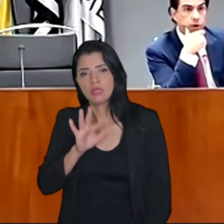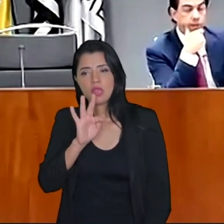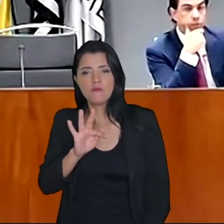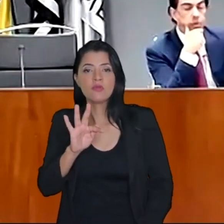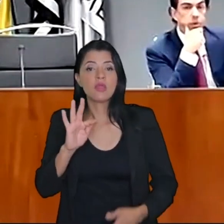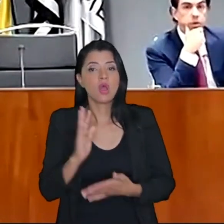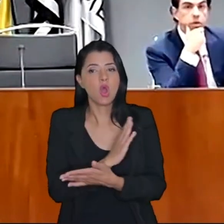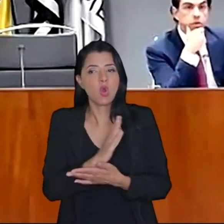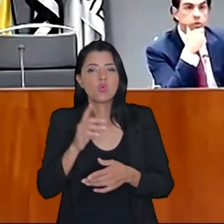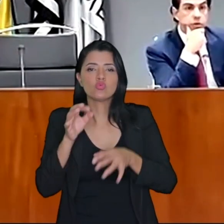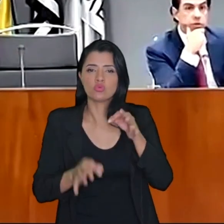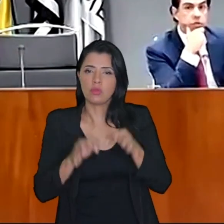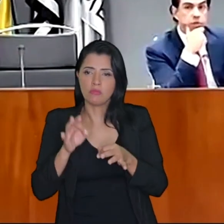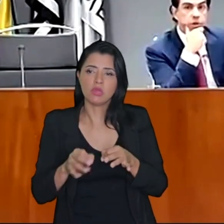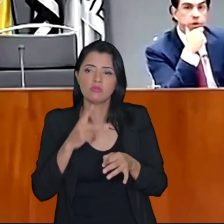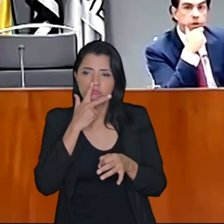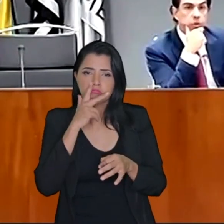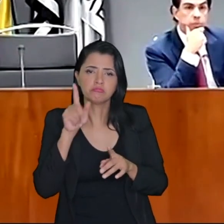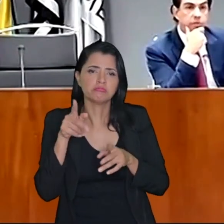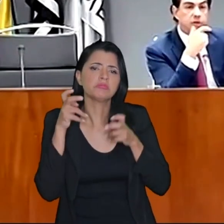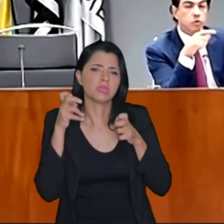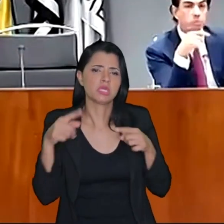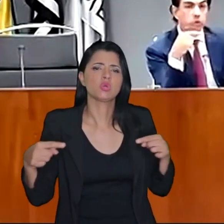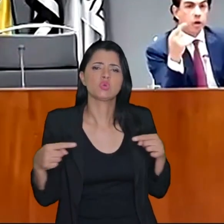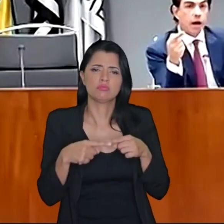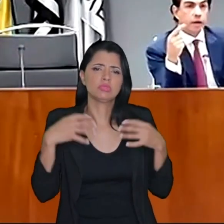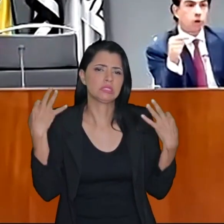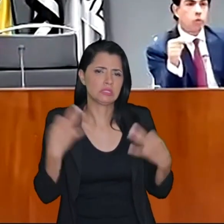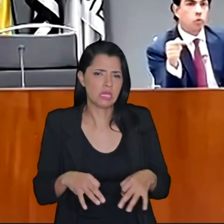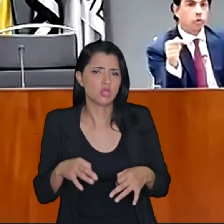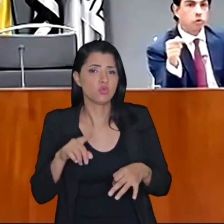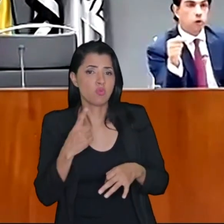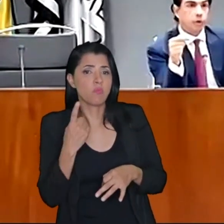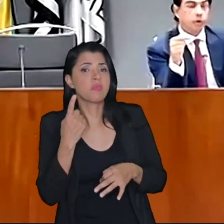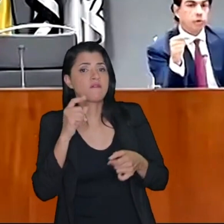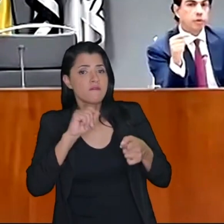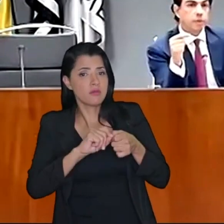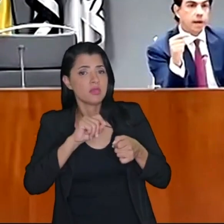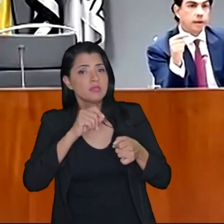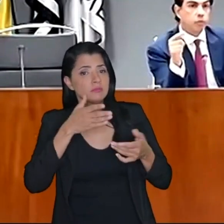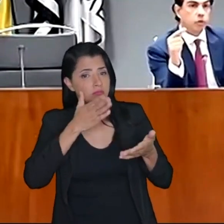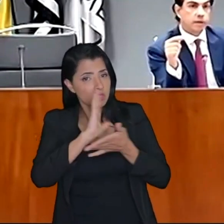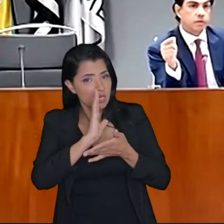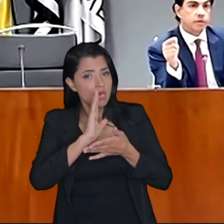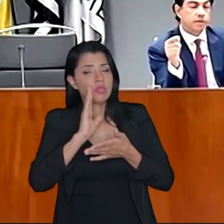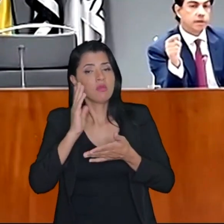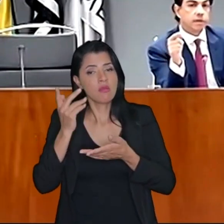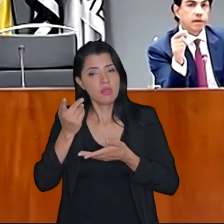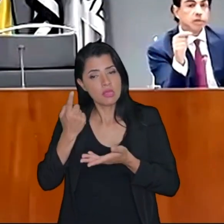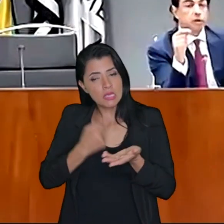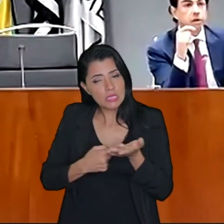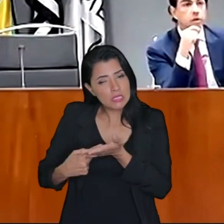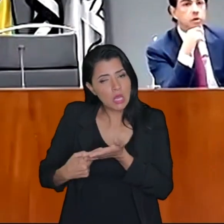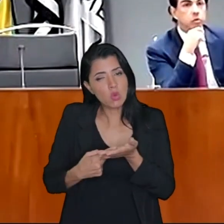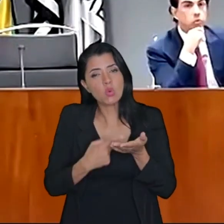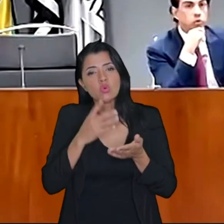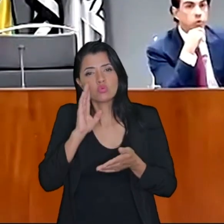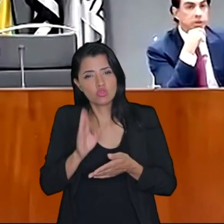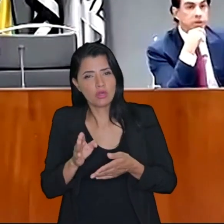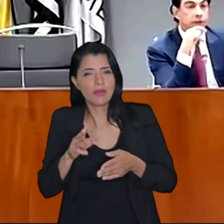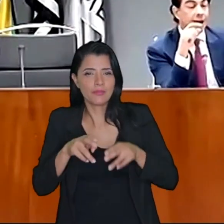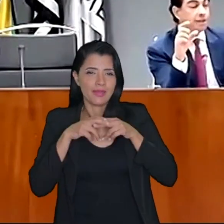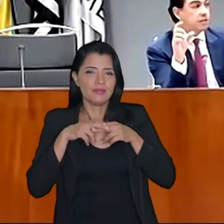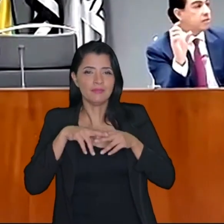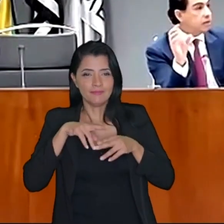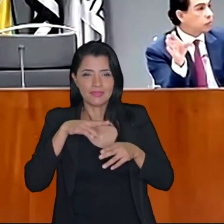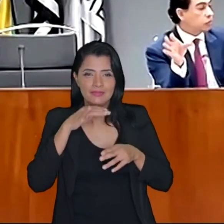parecem corretos, no sentido de que, uma vez homologado o acordo de colaboração premiada por ocasião da sentença, o